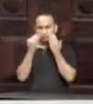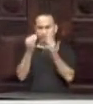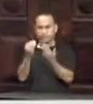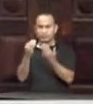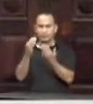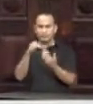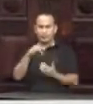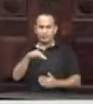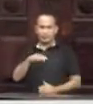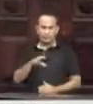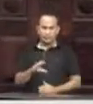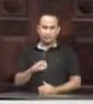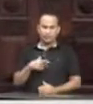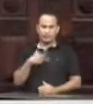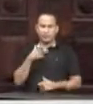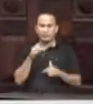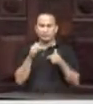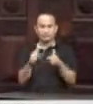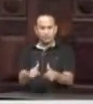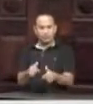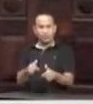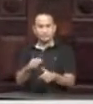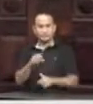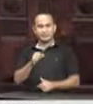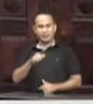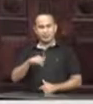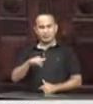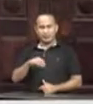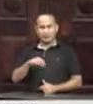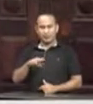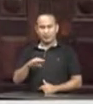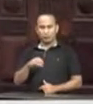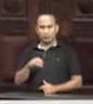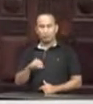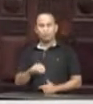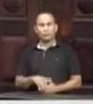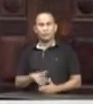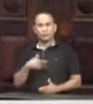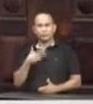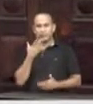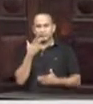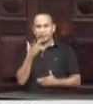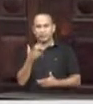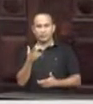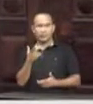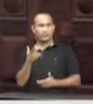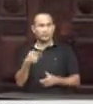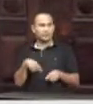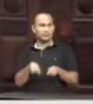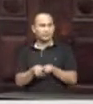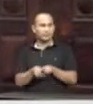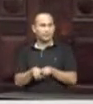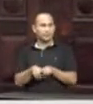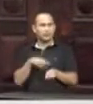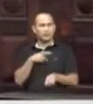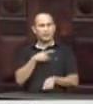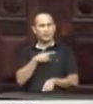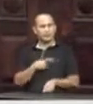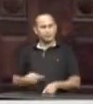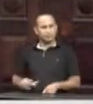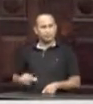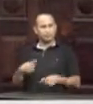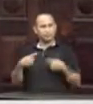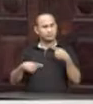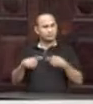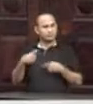que ações do saneamento básico e também ações ligadas ao meio ambiente devam incluir as políticas previstas para